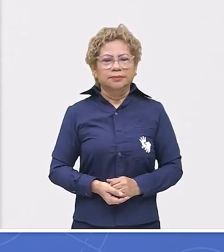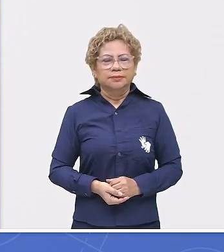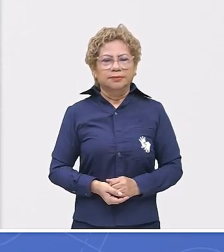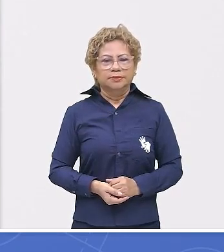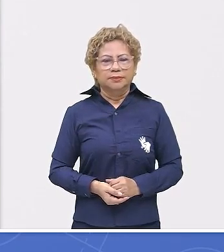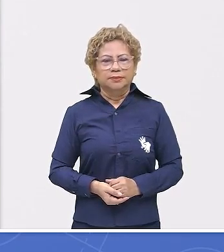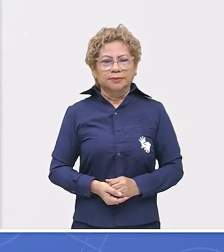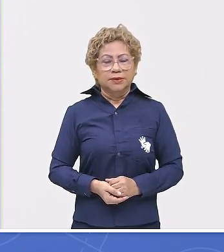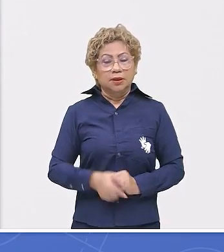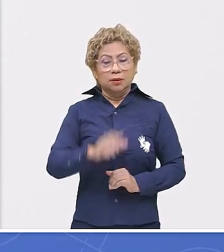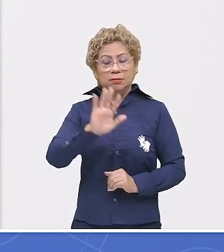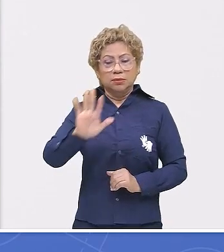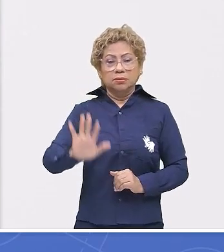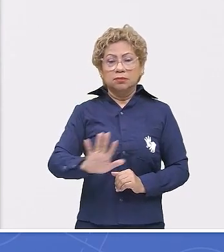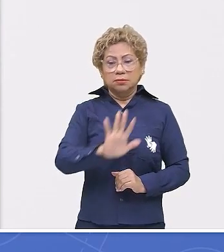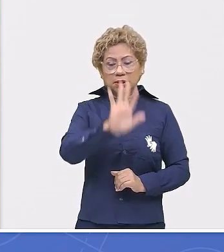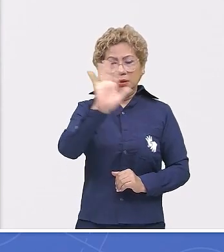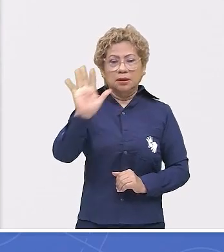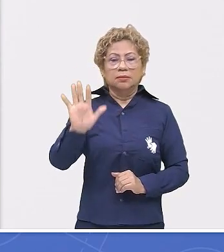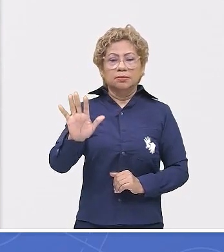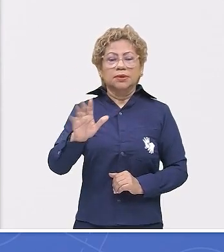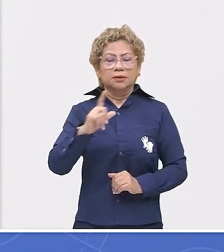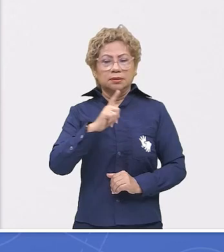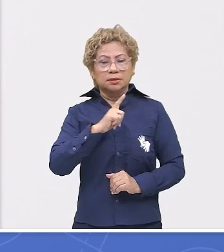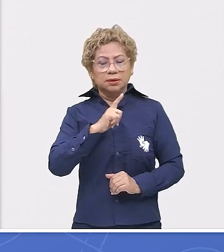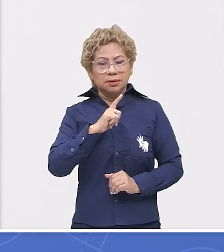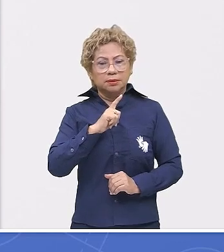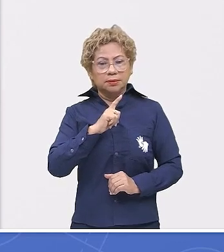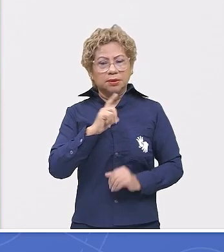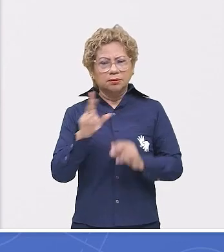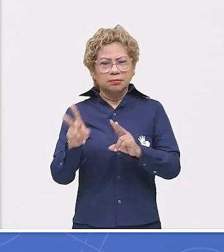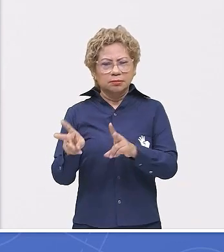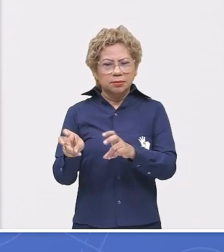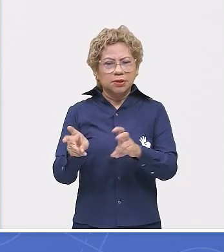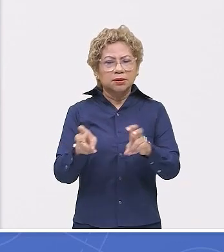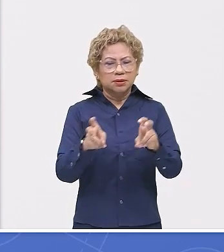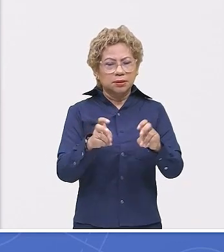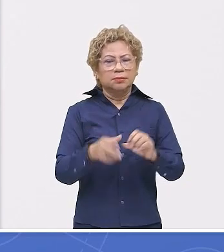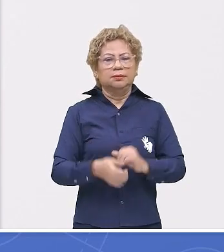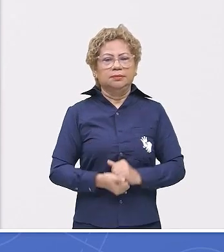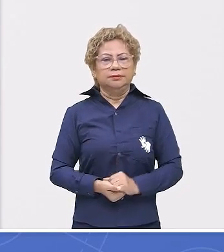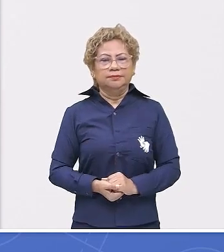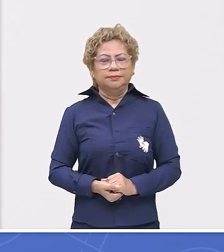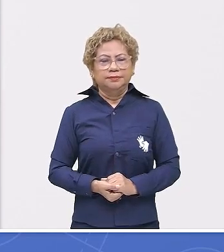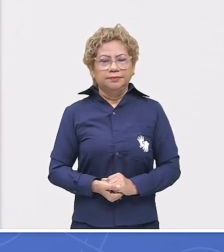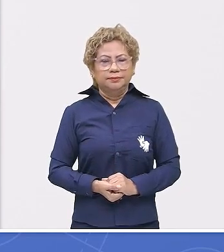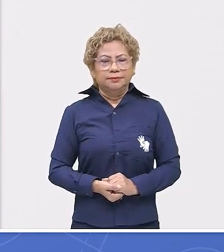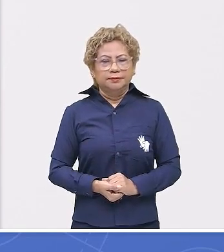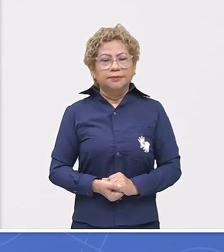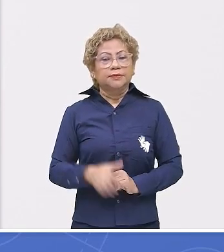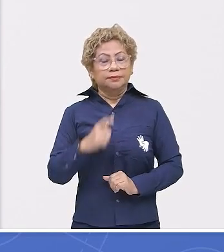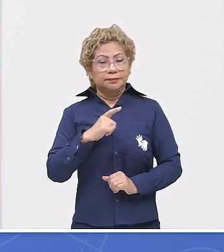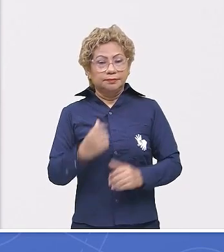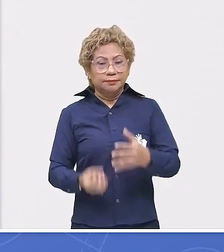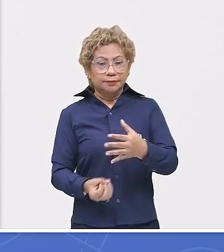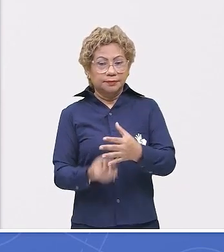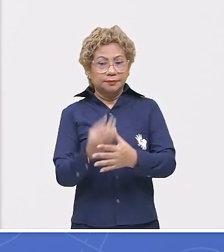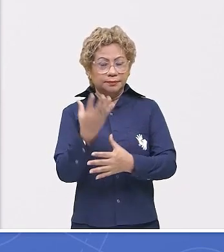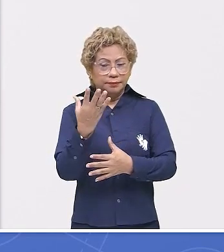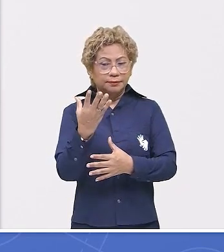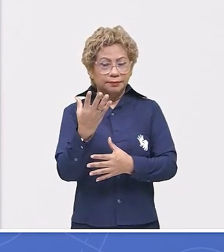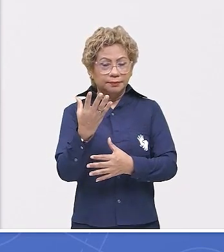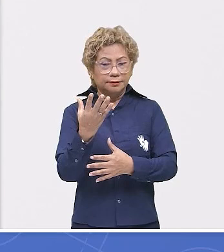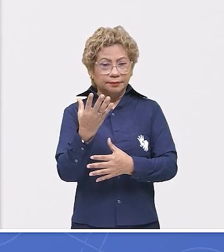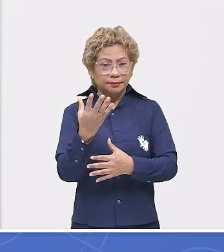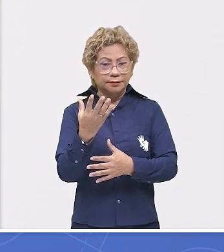observando o mapa, mas também vai ter o lado oposto. Então, é a partir desse lado oposto, tá, que vai surgir o quê? A linha